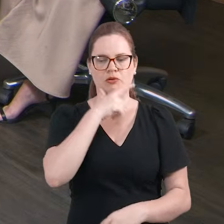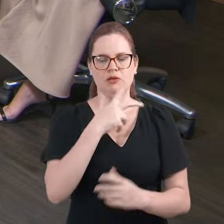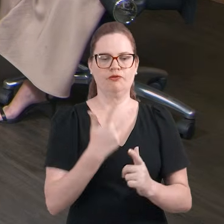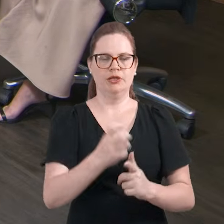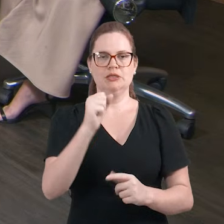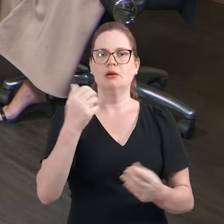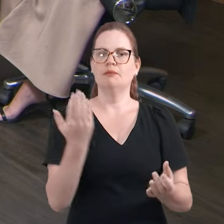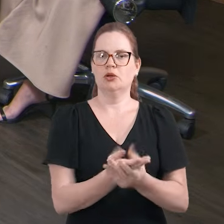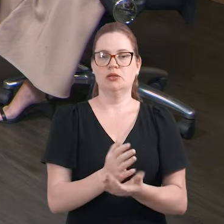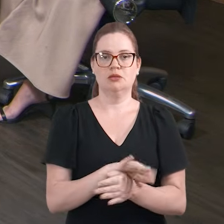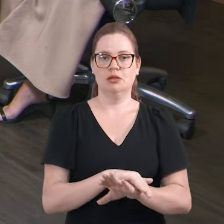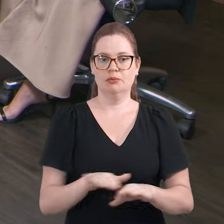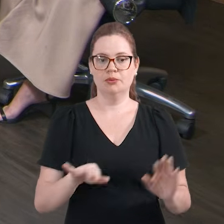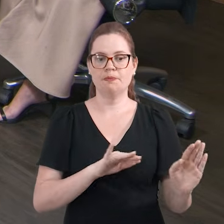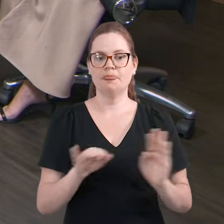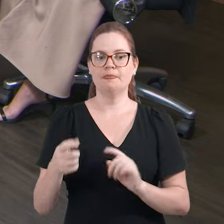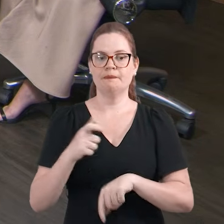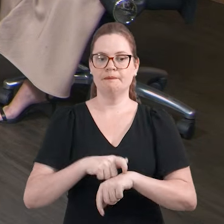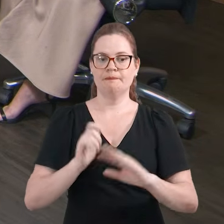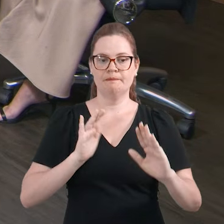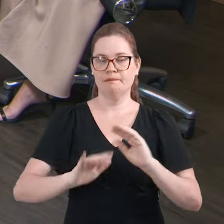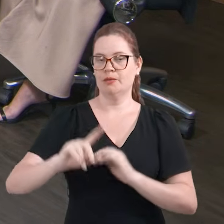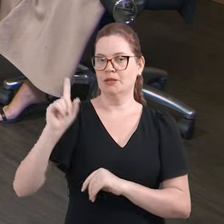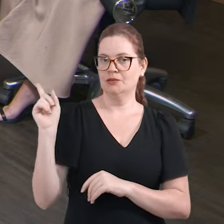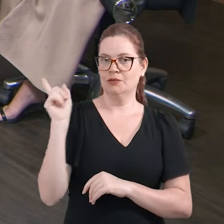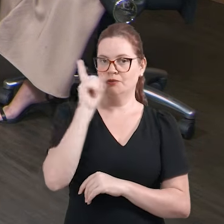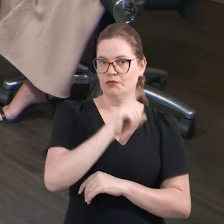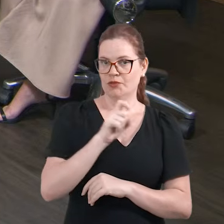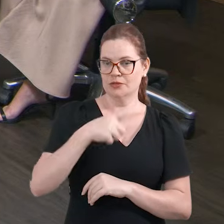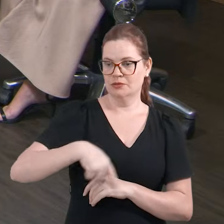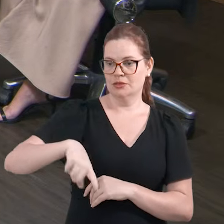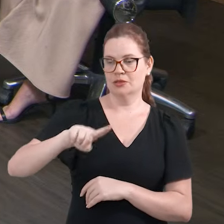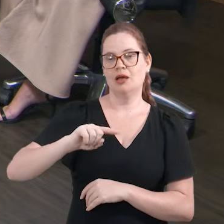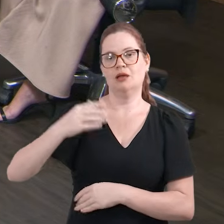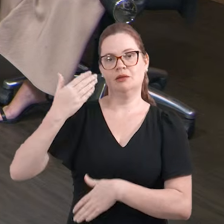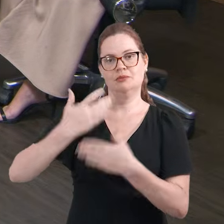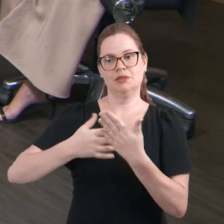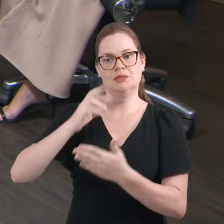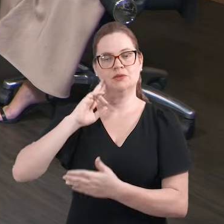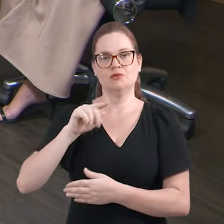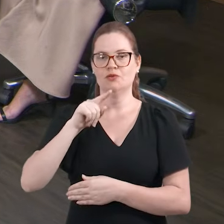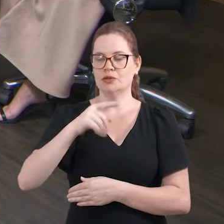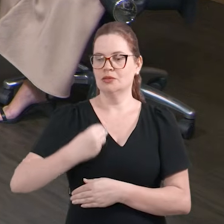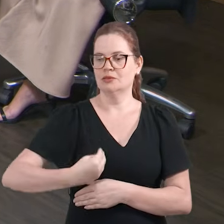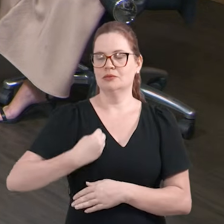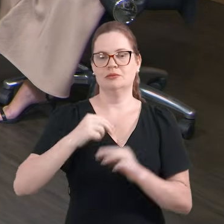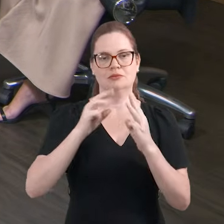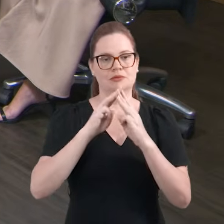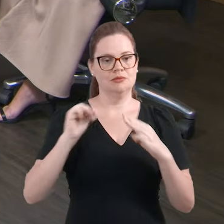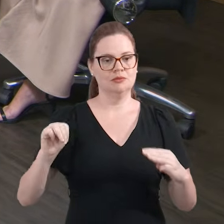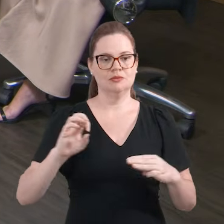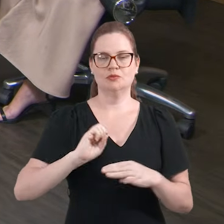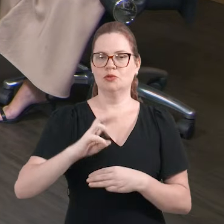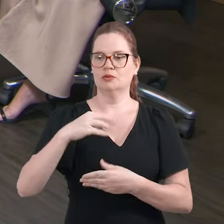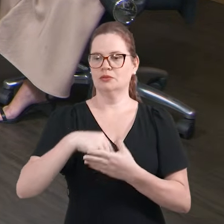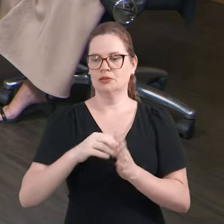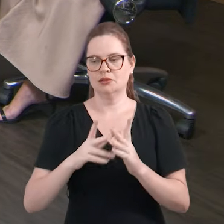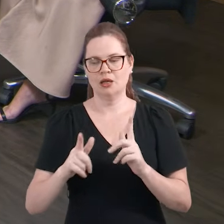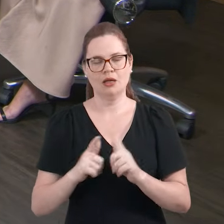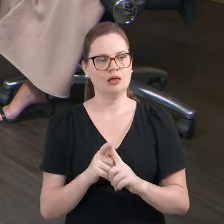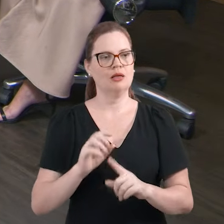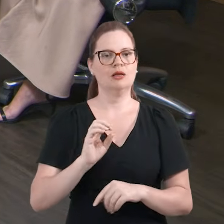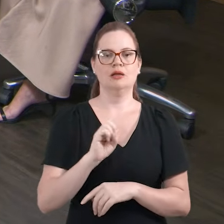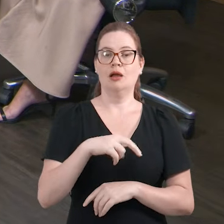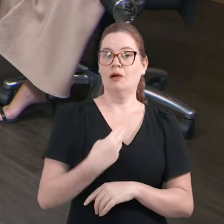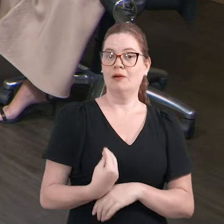difícil, né, você estar na presença do Senhor, você está no Manaim, você está na igreja, você